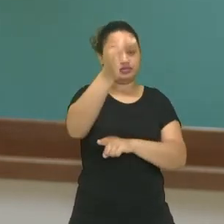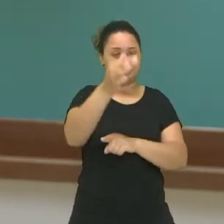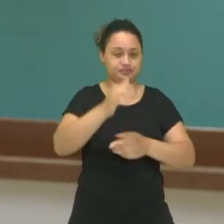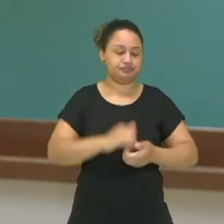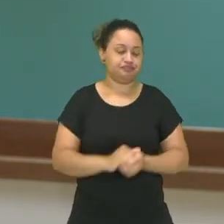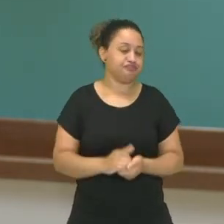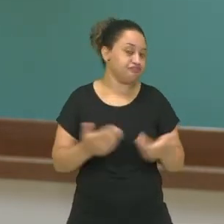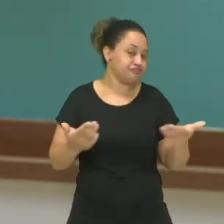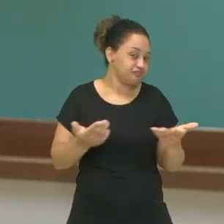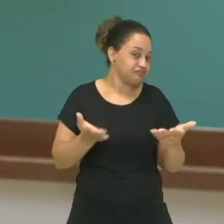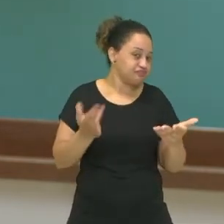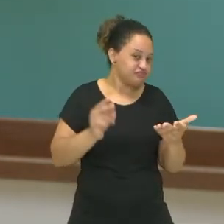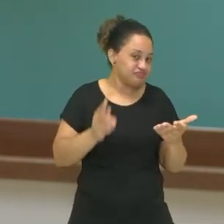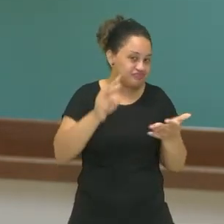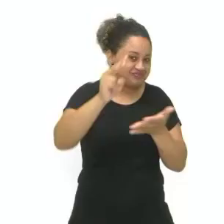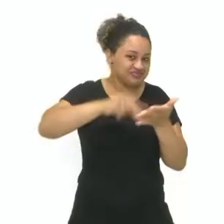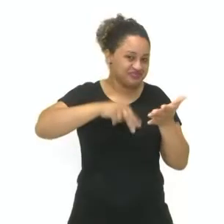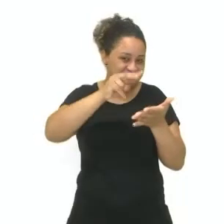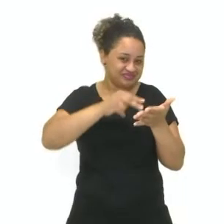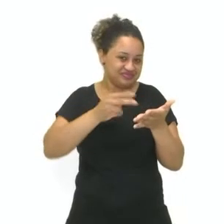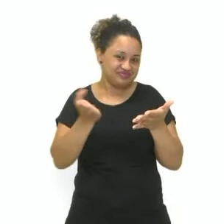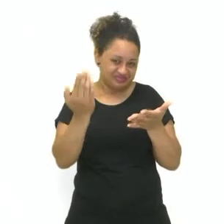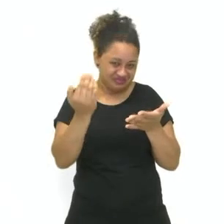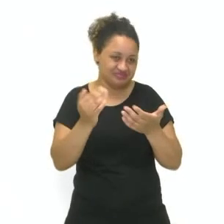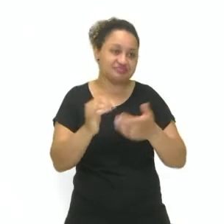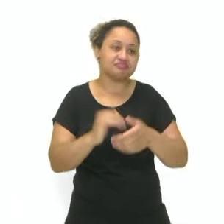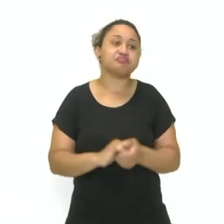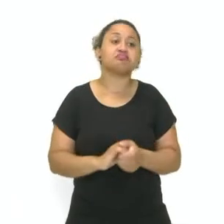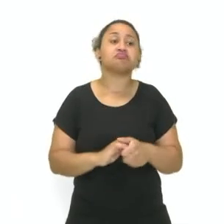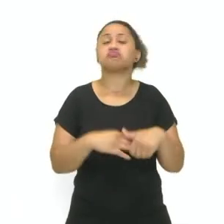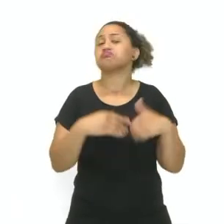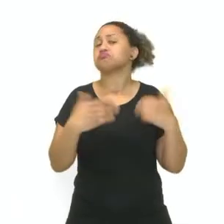Continuamos a leitura? Vamos embora? Em palavras